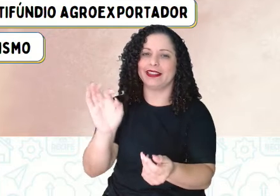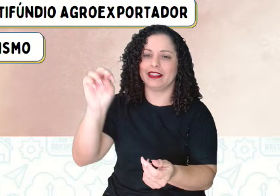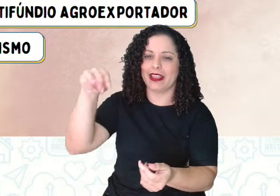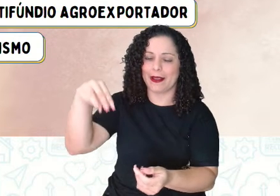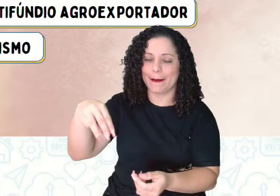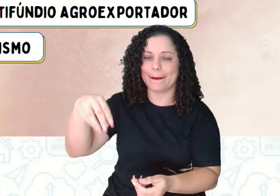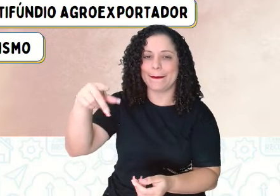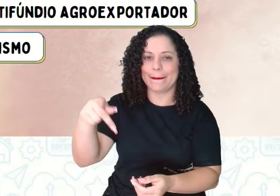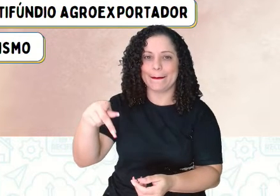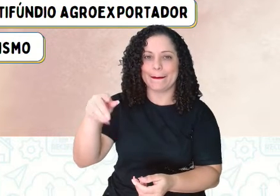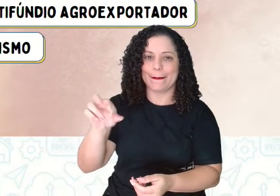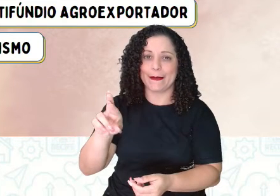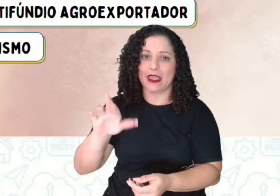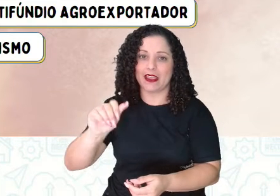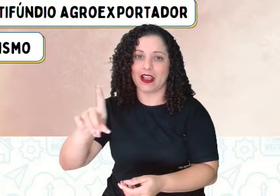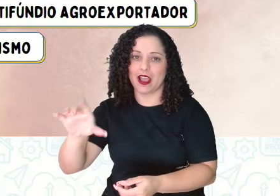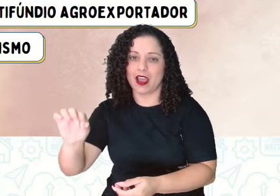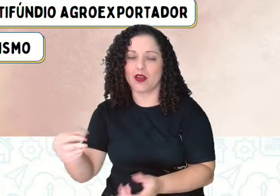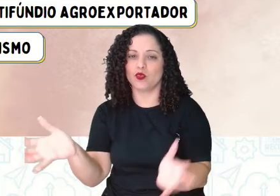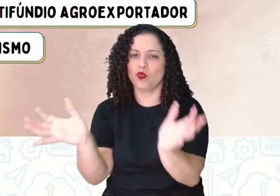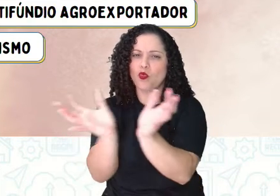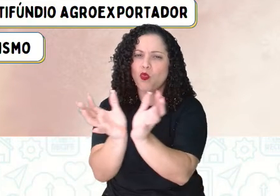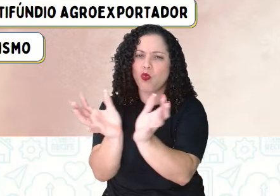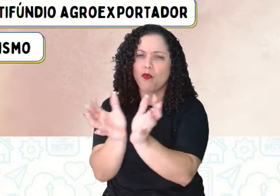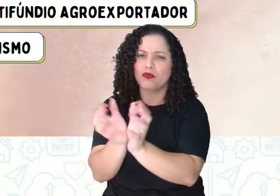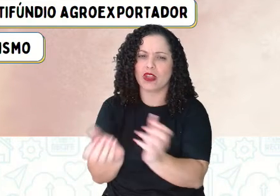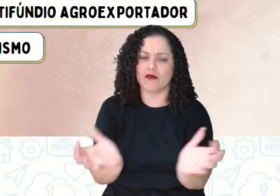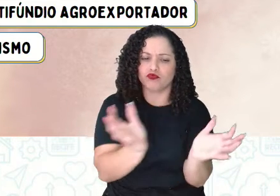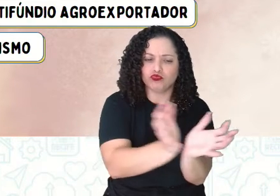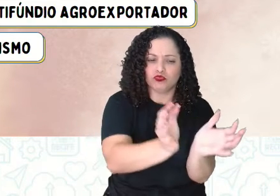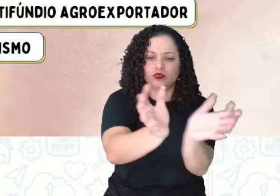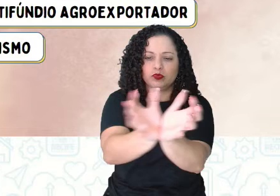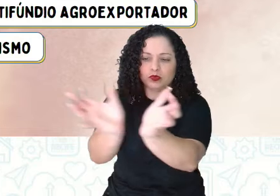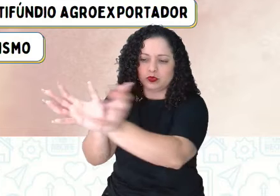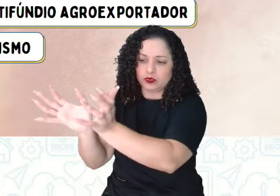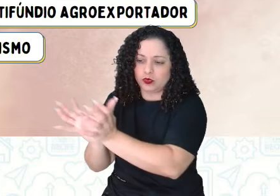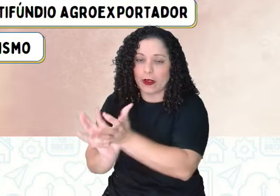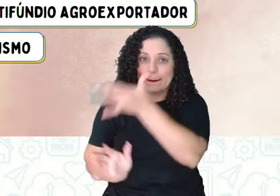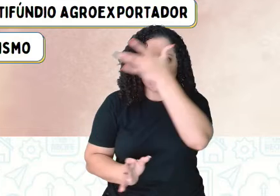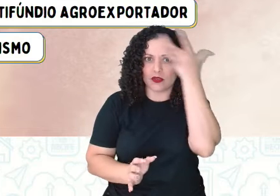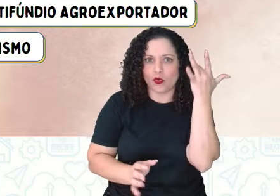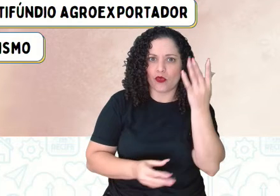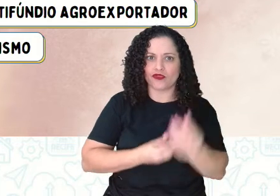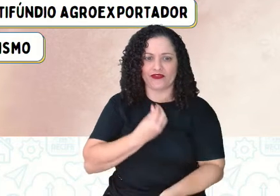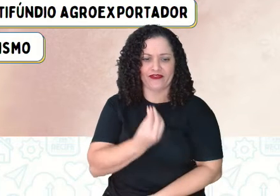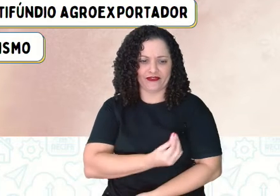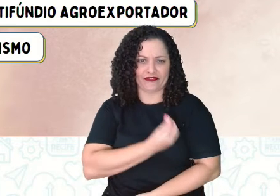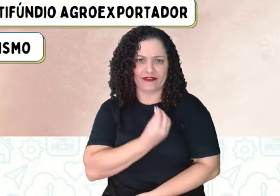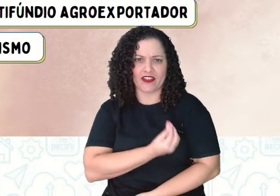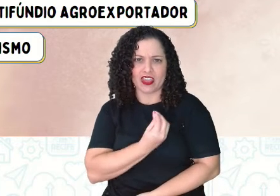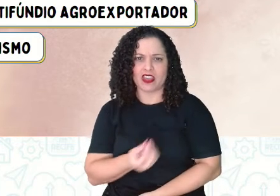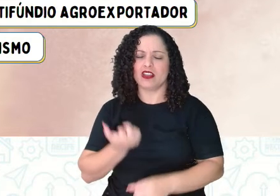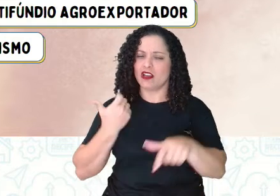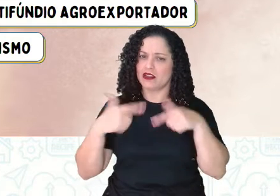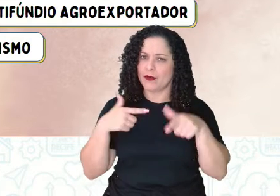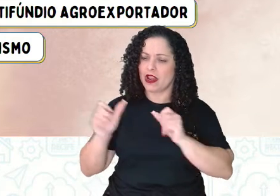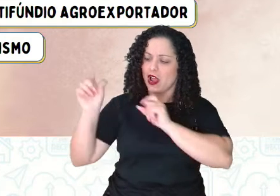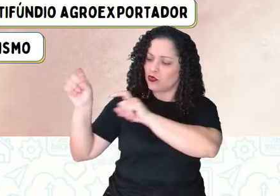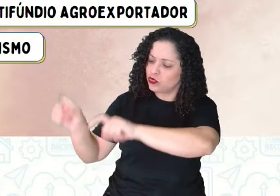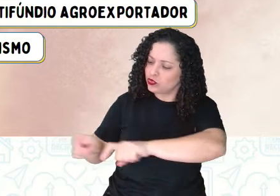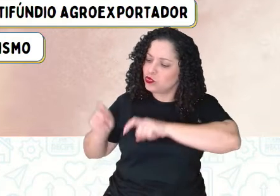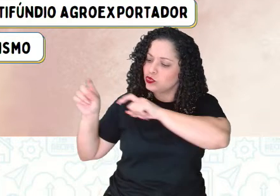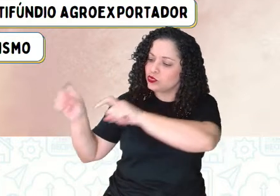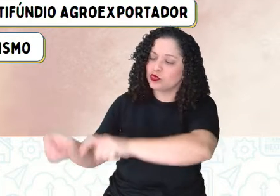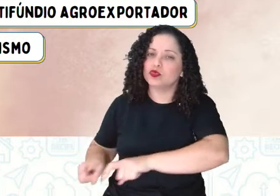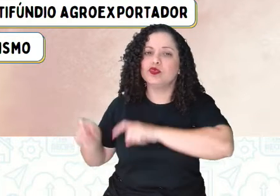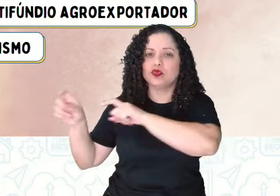mais colônias de povoamento, né, de sobrevivência, onde se trabalhava muito a agricultura ali, a